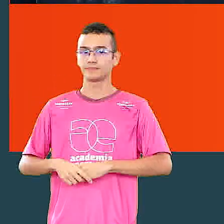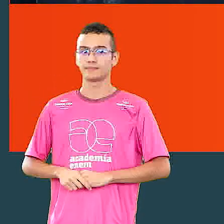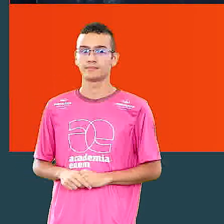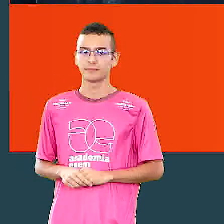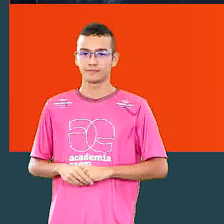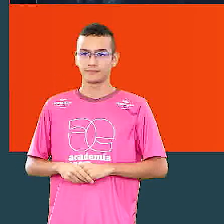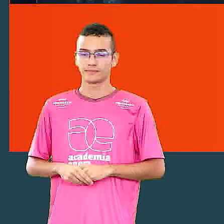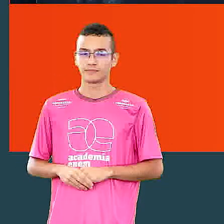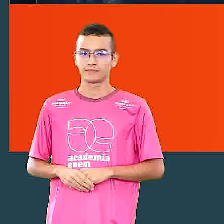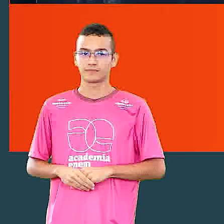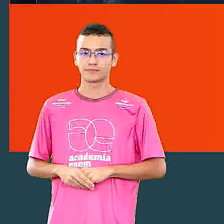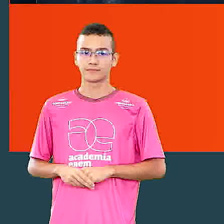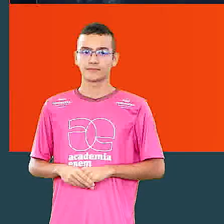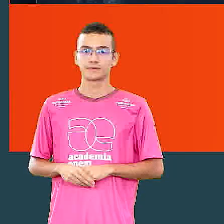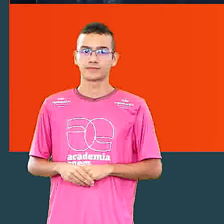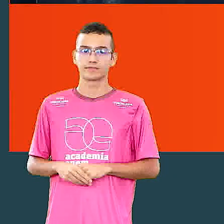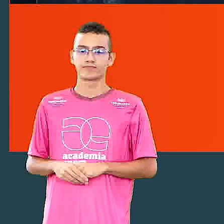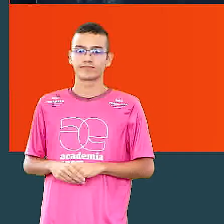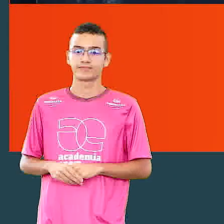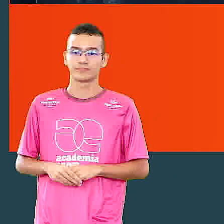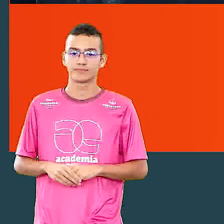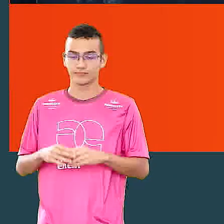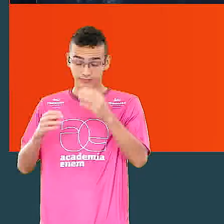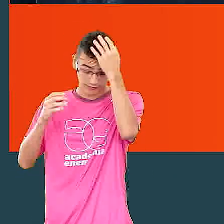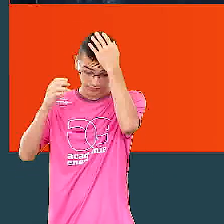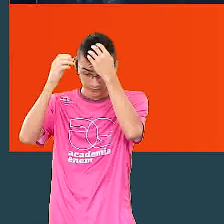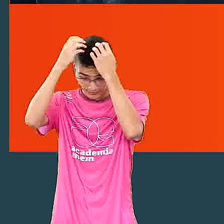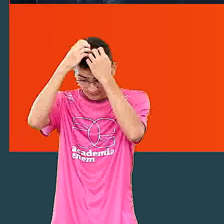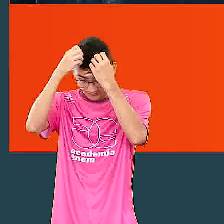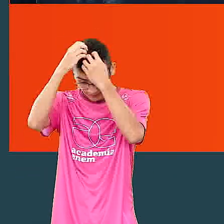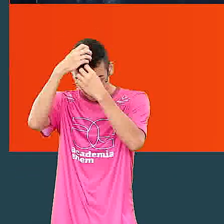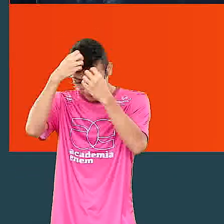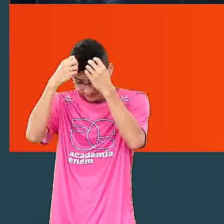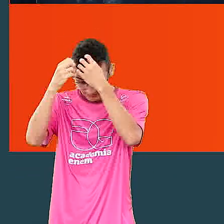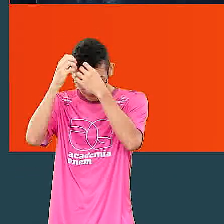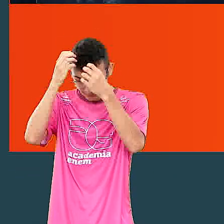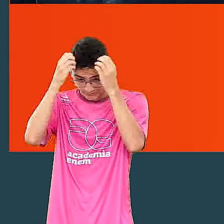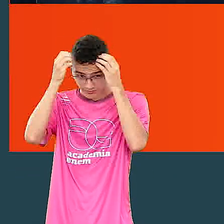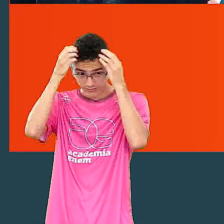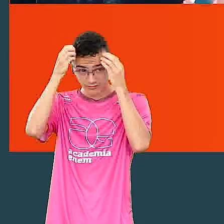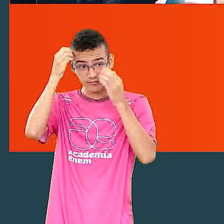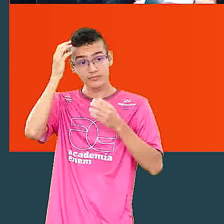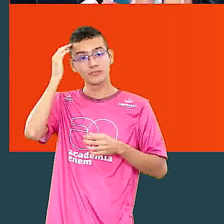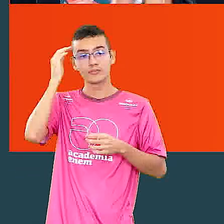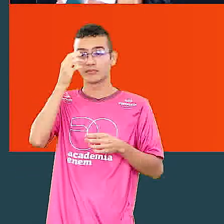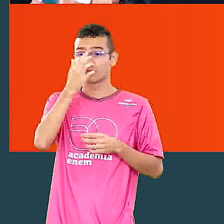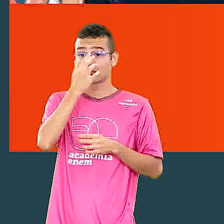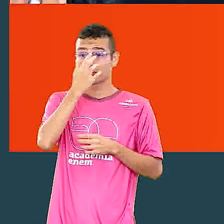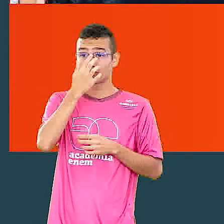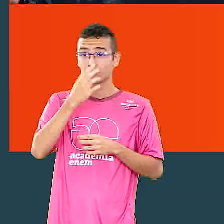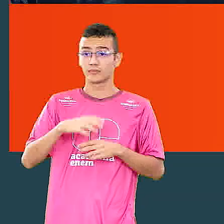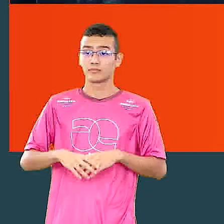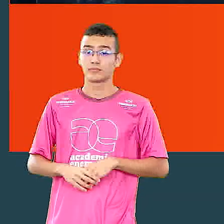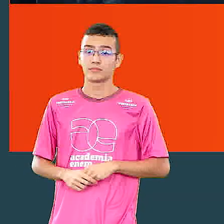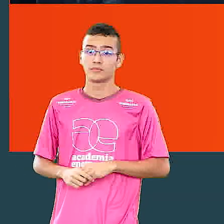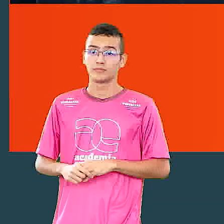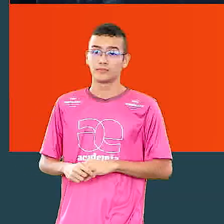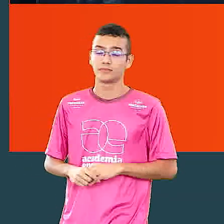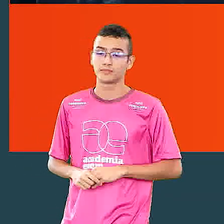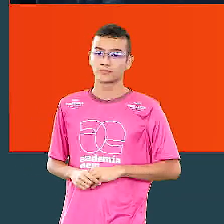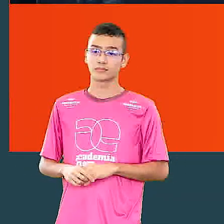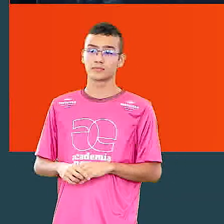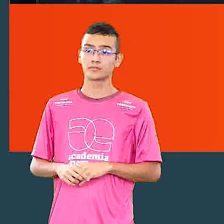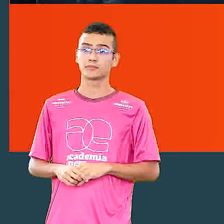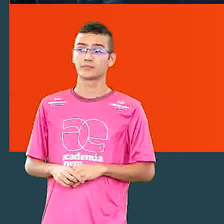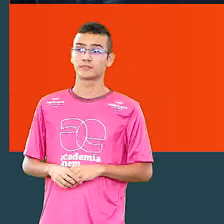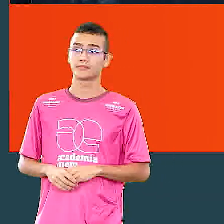à concentração de numerosa mão de obra, reunida para longos dias de trabalho, numa situação árdua e insalubre.